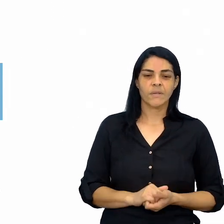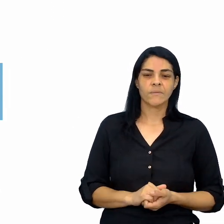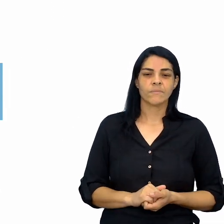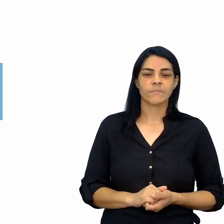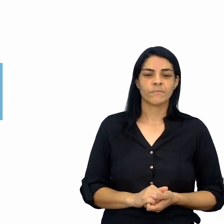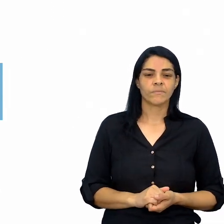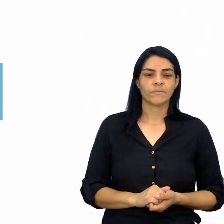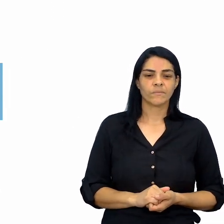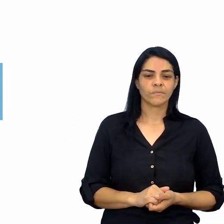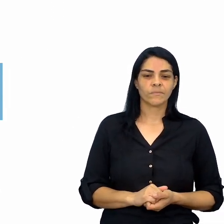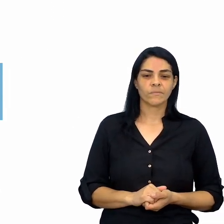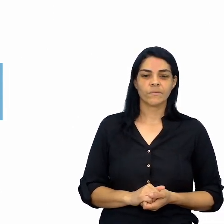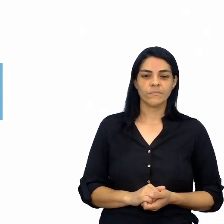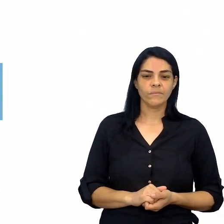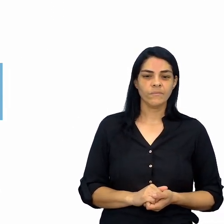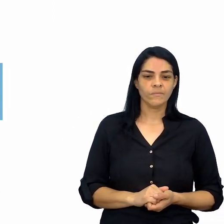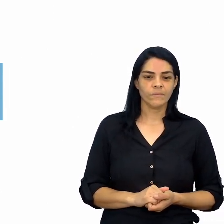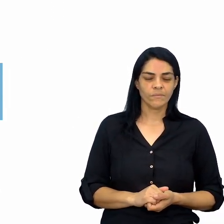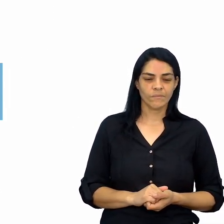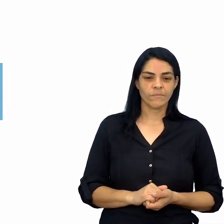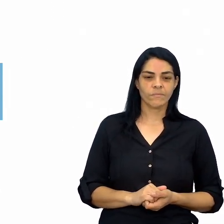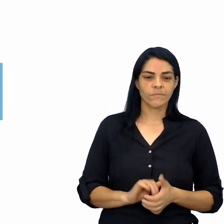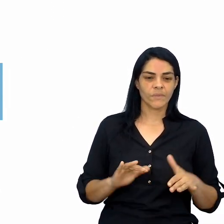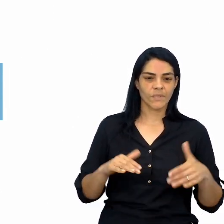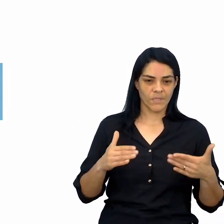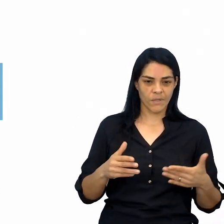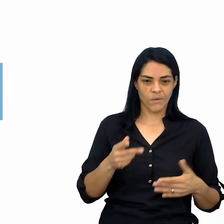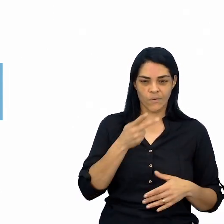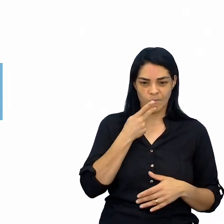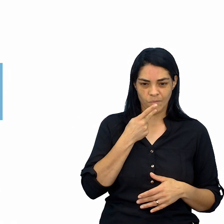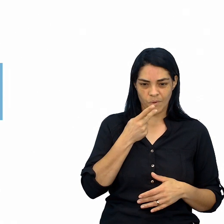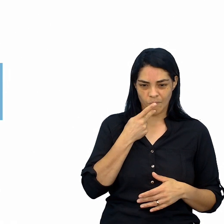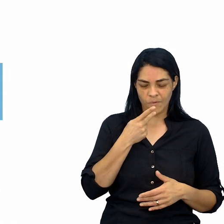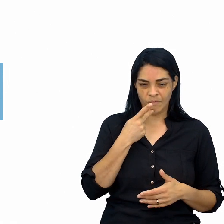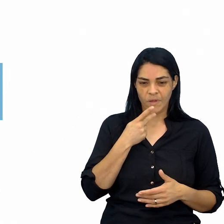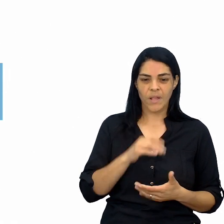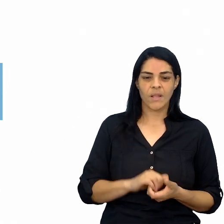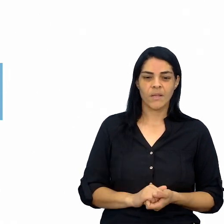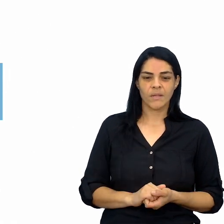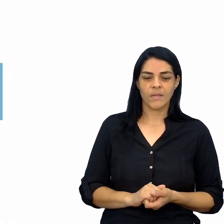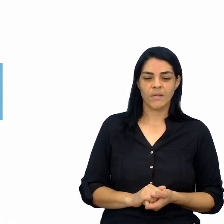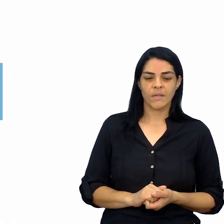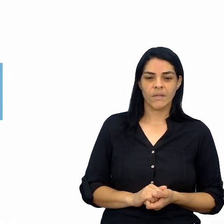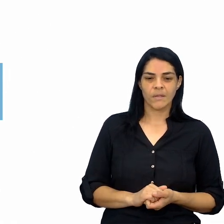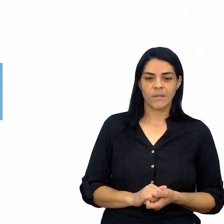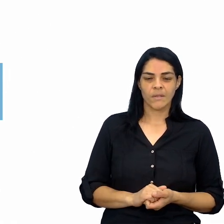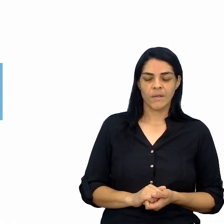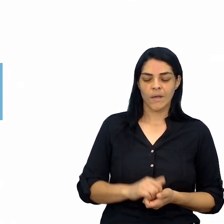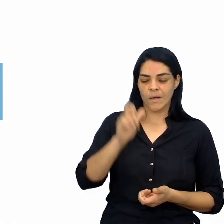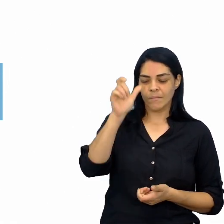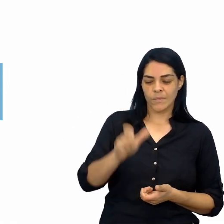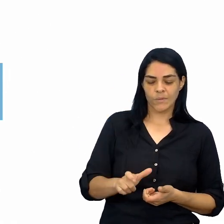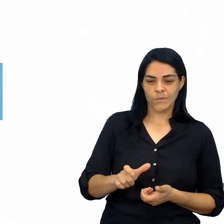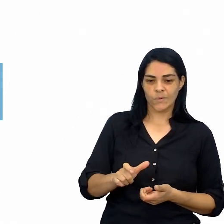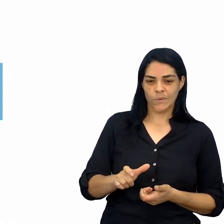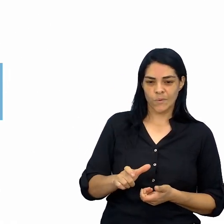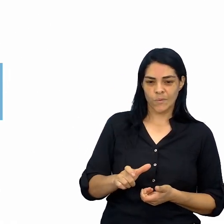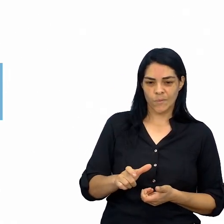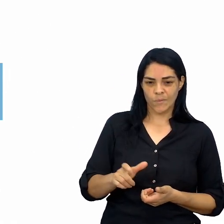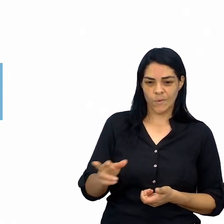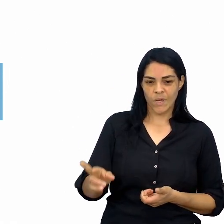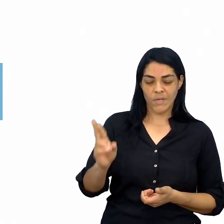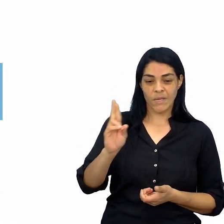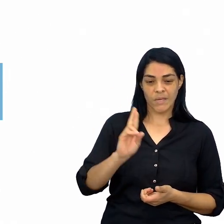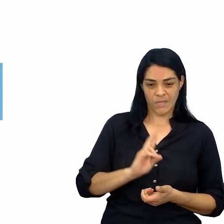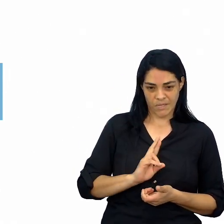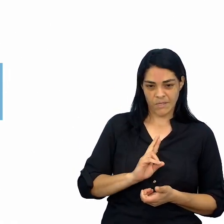Ok? Vamos, então, falar do enunciador, ou seja, de quem responde pelo texto que será